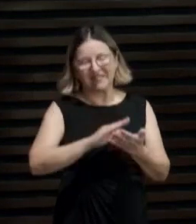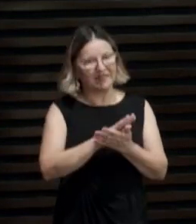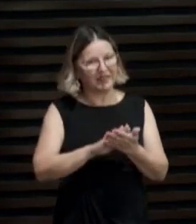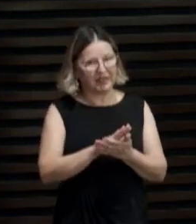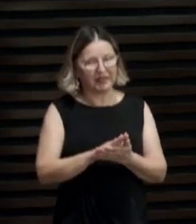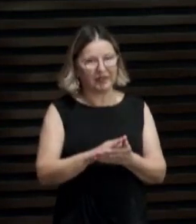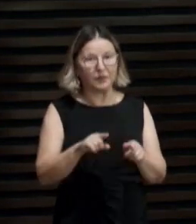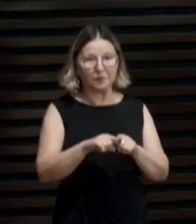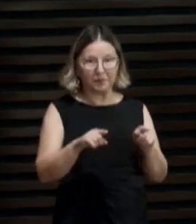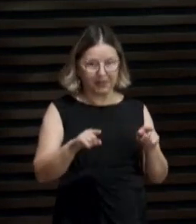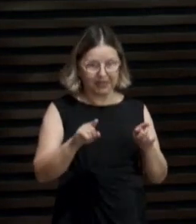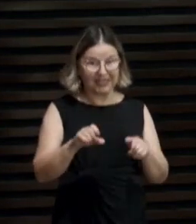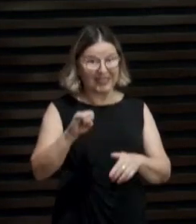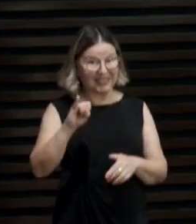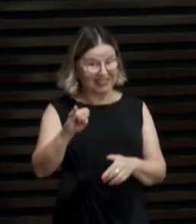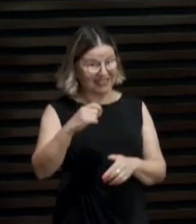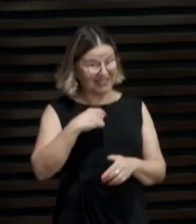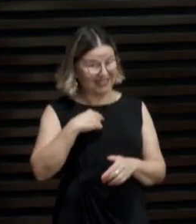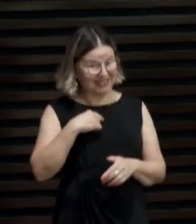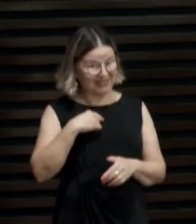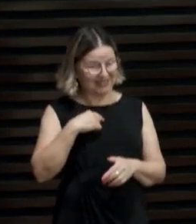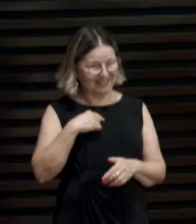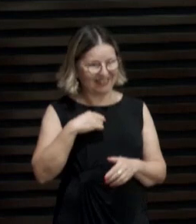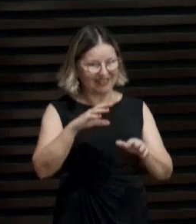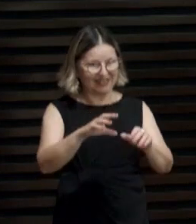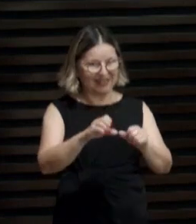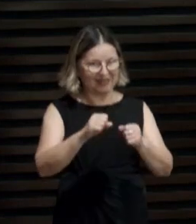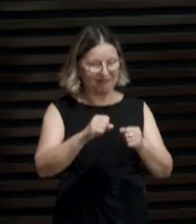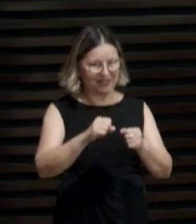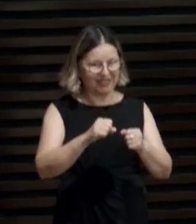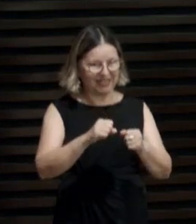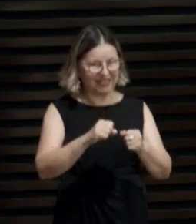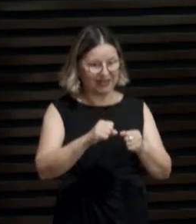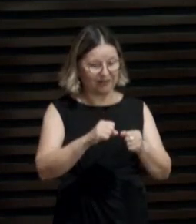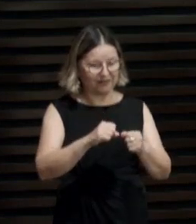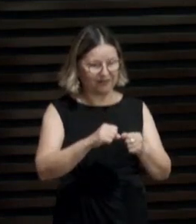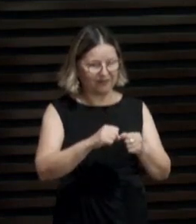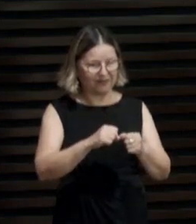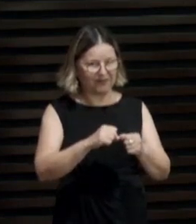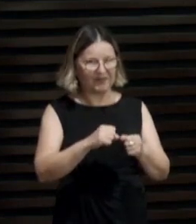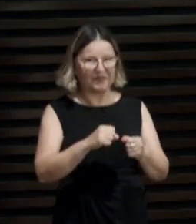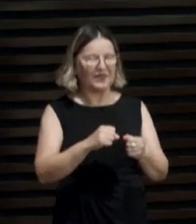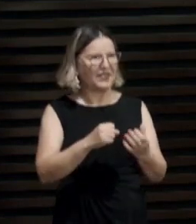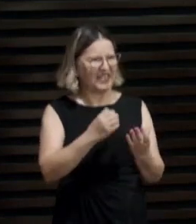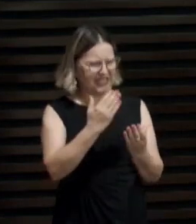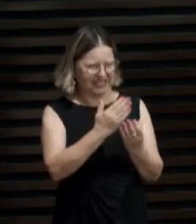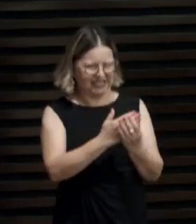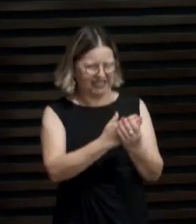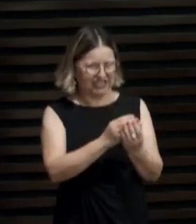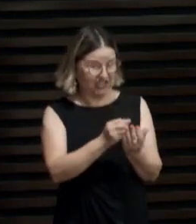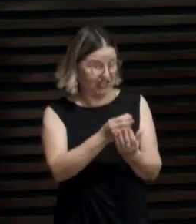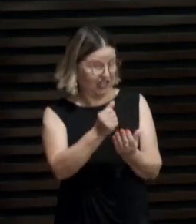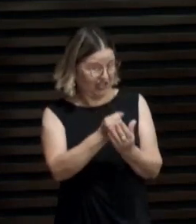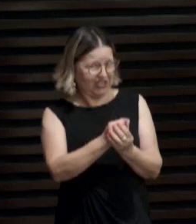carteira de uma pessoa que acredita nesse relativismo, que não há certo e errado, ele vai brigar comigo. Eu vou dizer assim, não, mas por que você está achando que